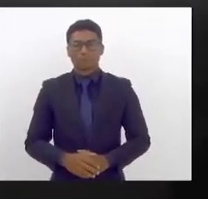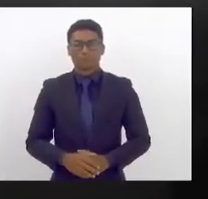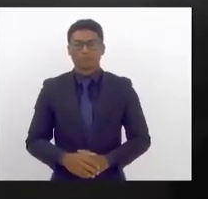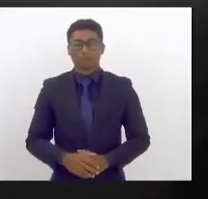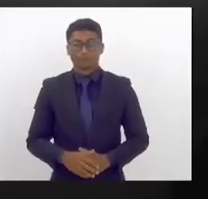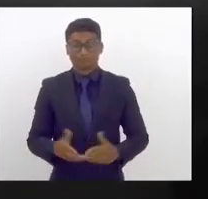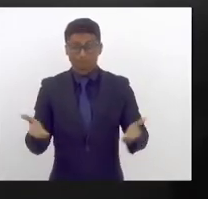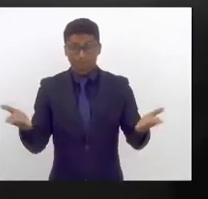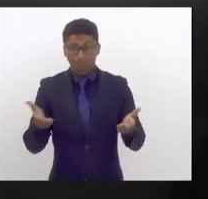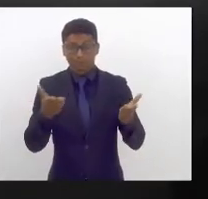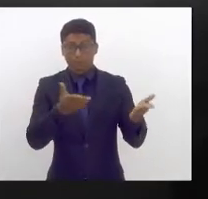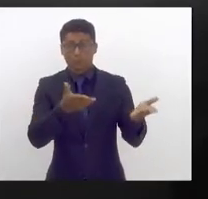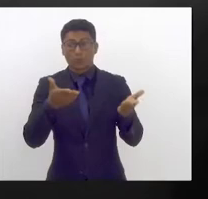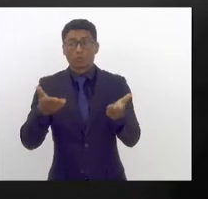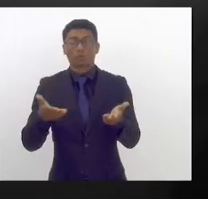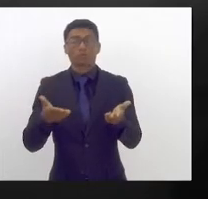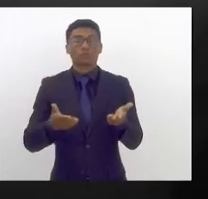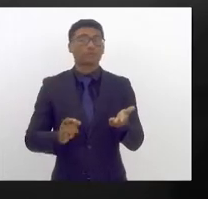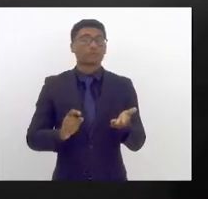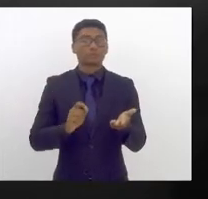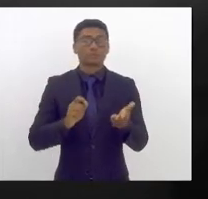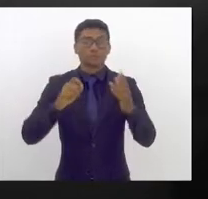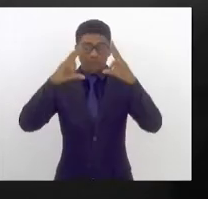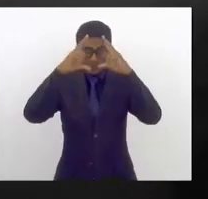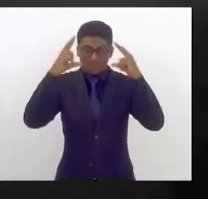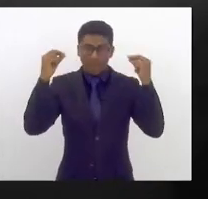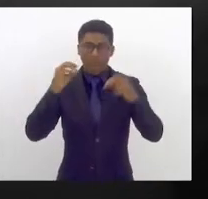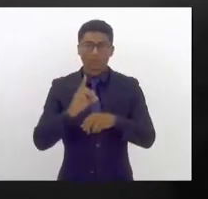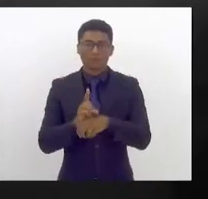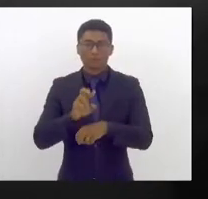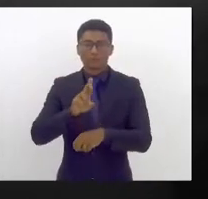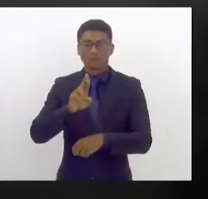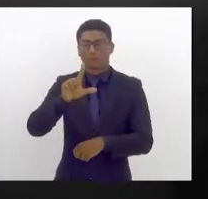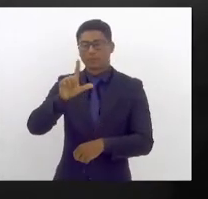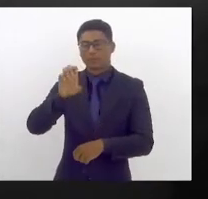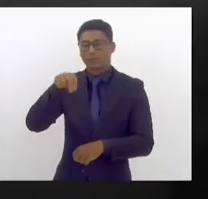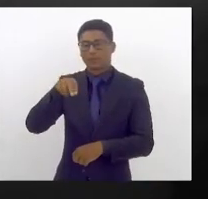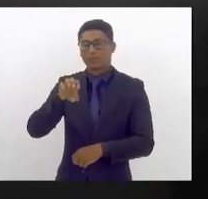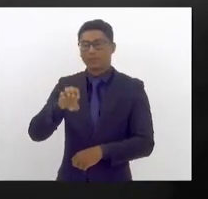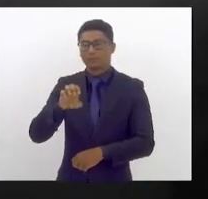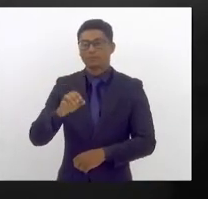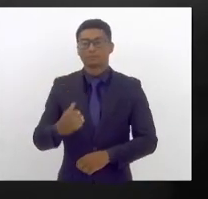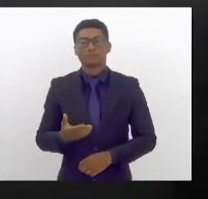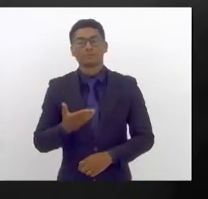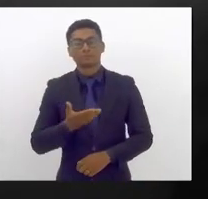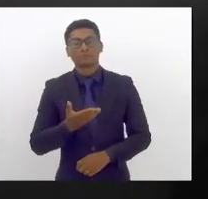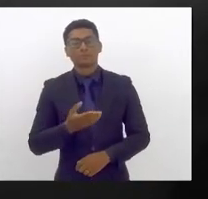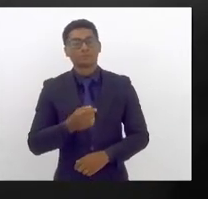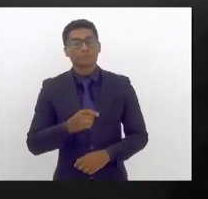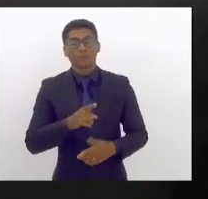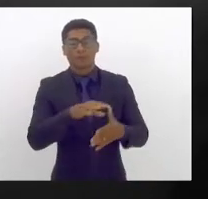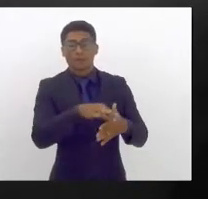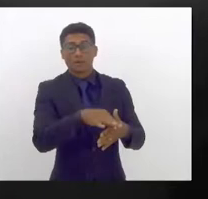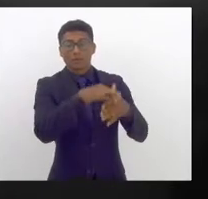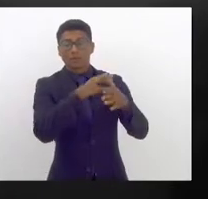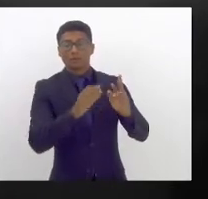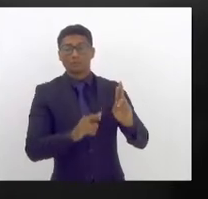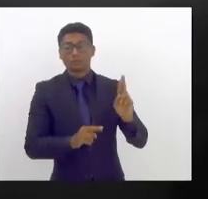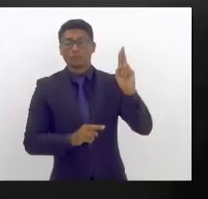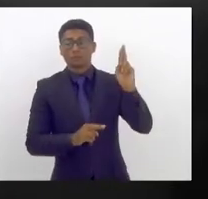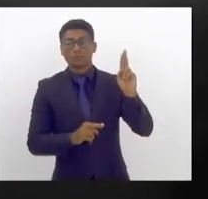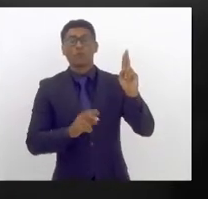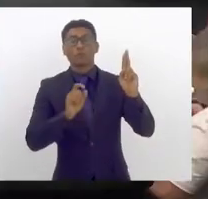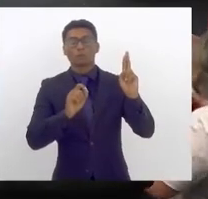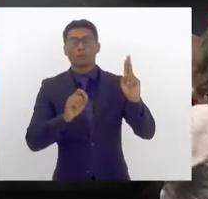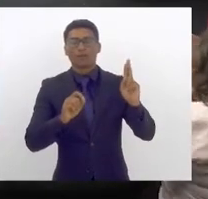queria passar a palavra então para enfermeira Dra Lene Cristina Dias superintendente de atenção primária